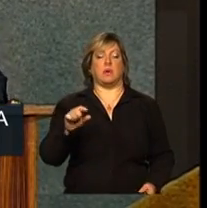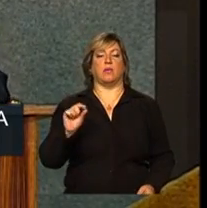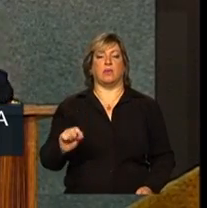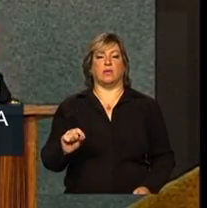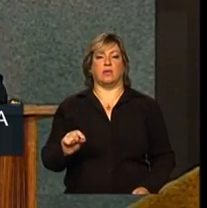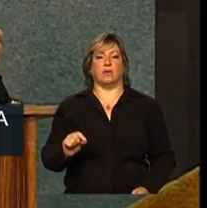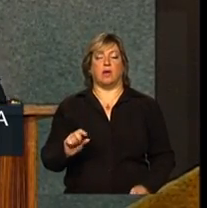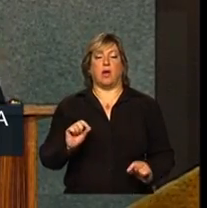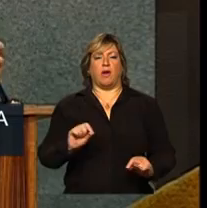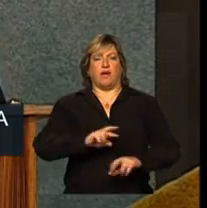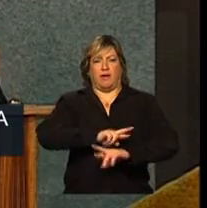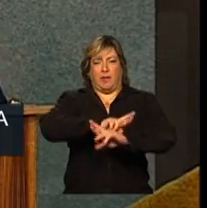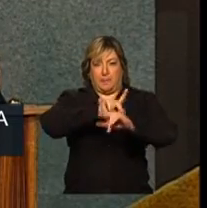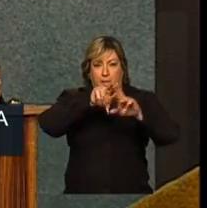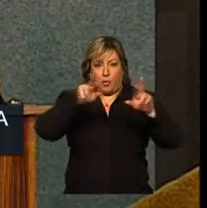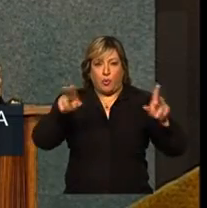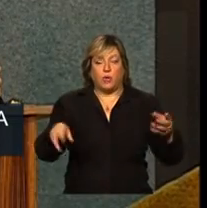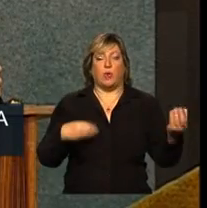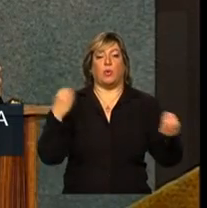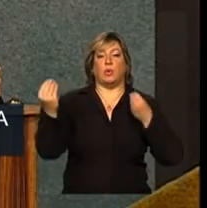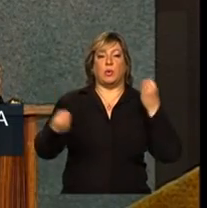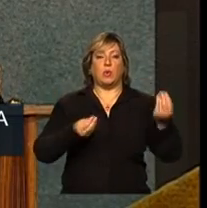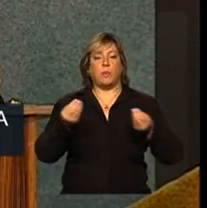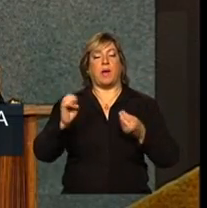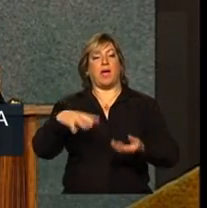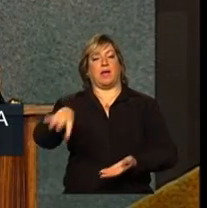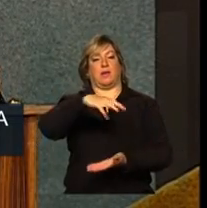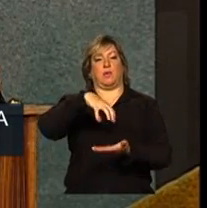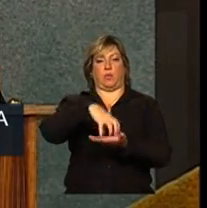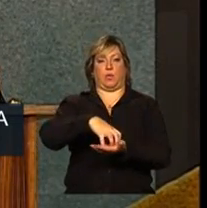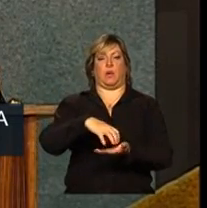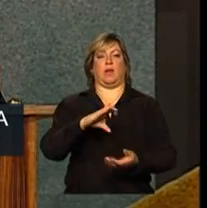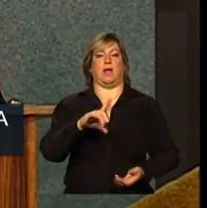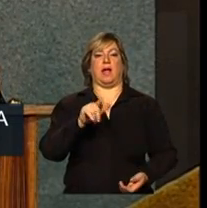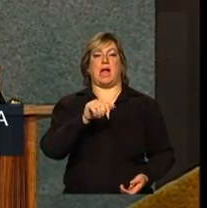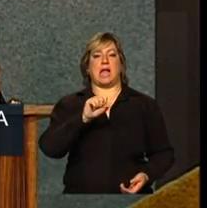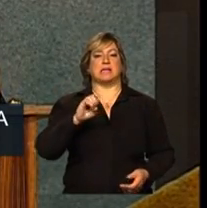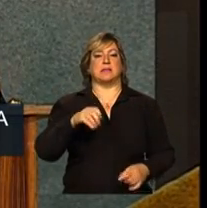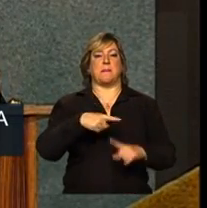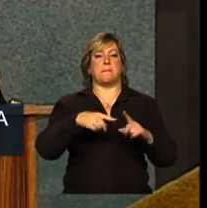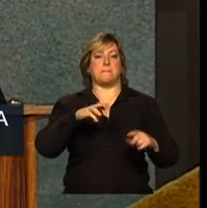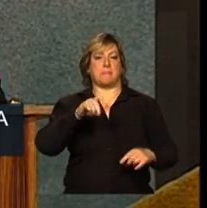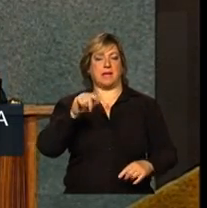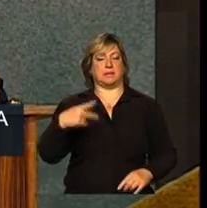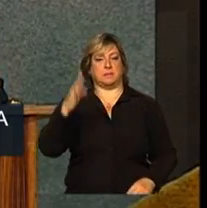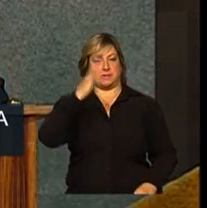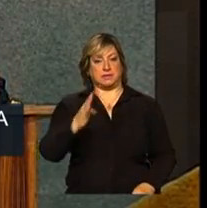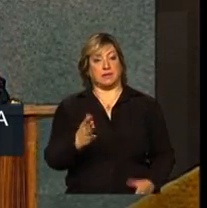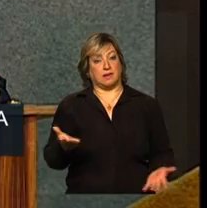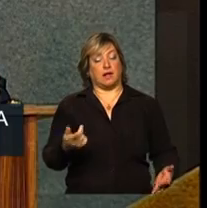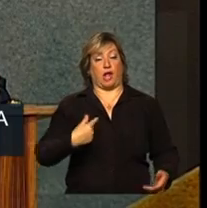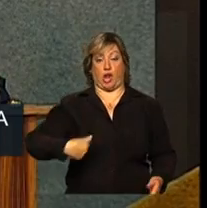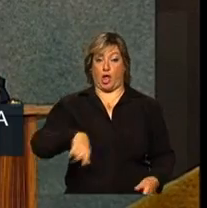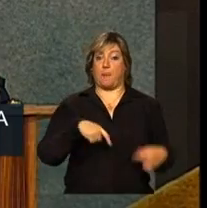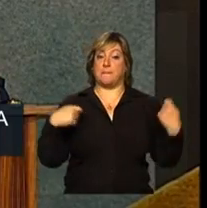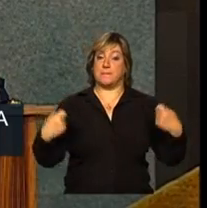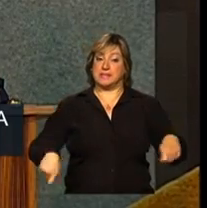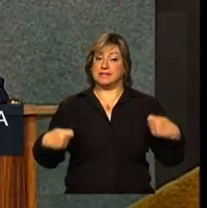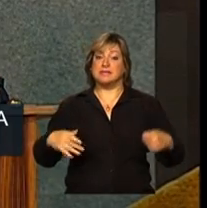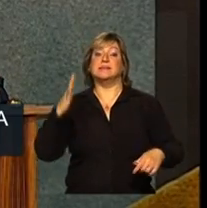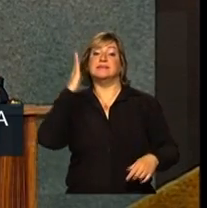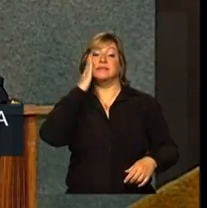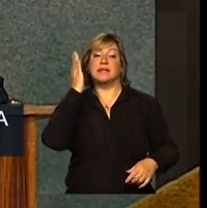das múltiplas faces da classe média brasileira. Ou seja, nós precisamos saber